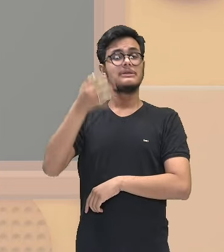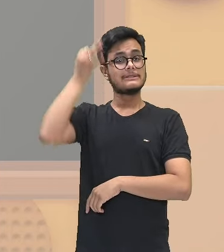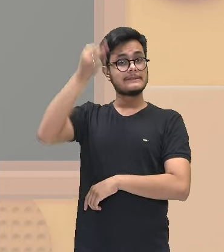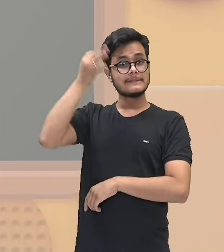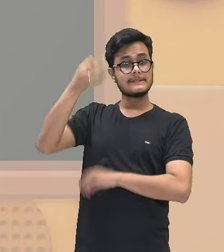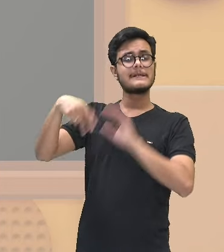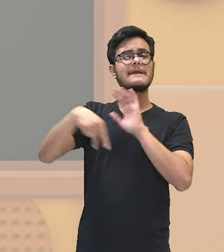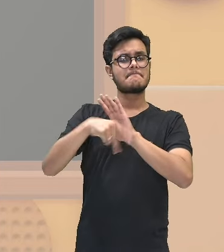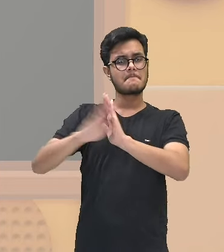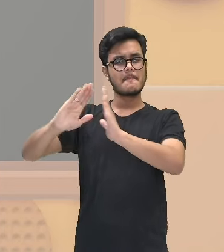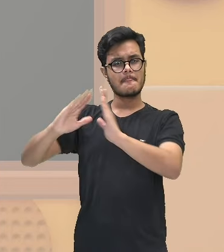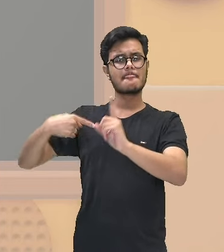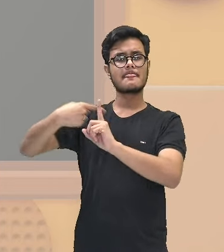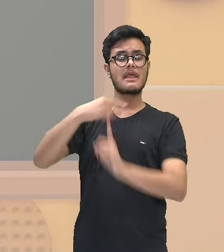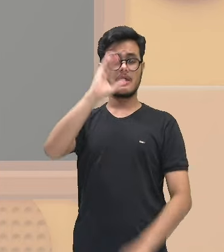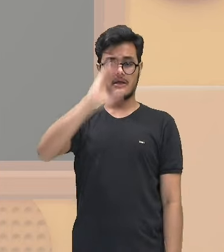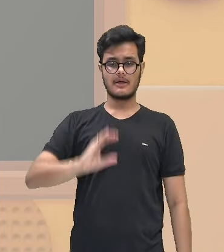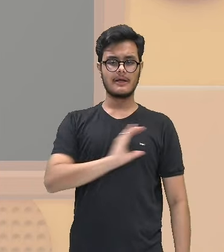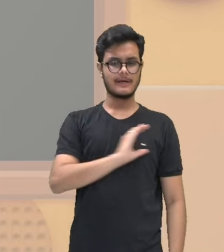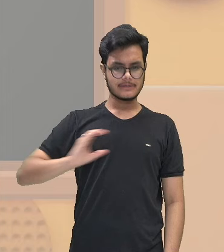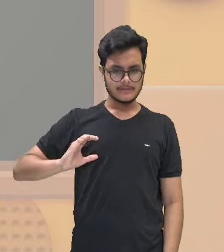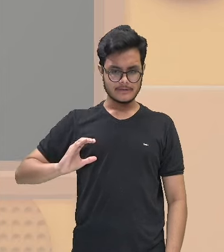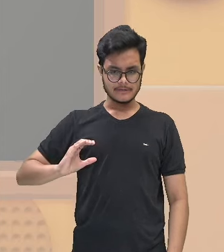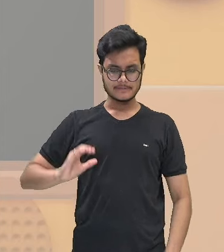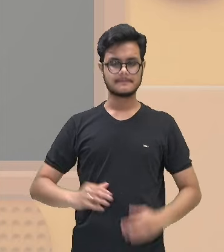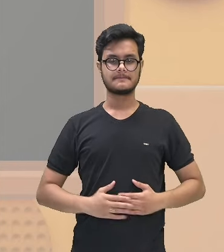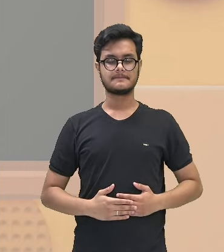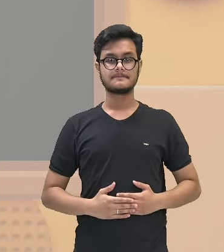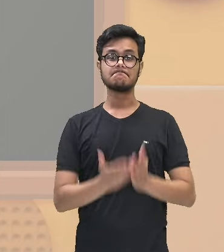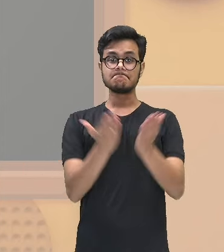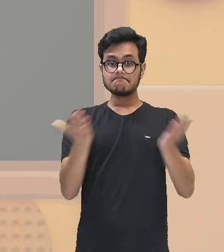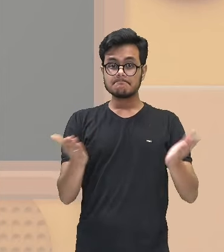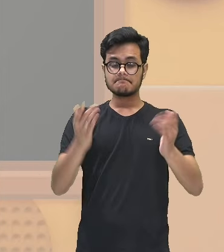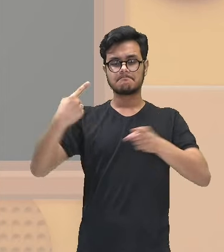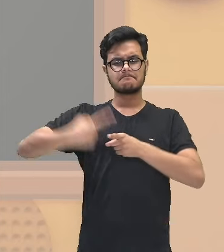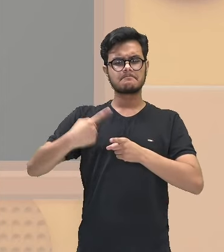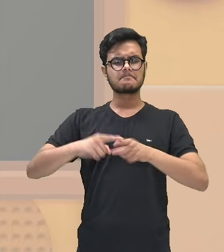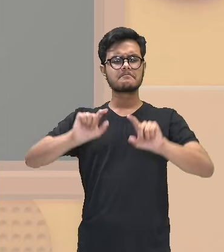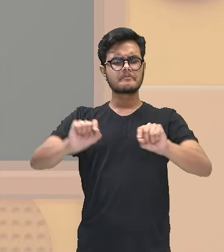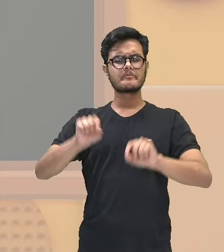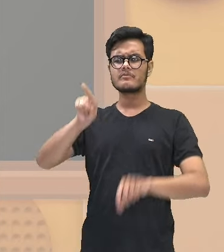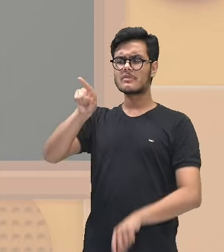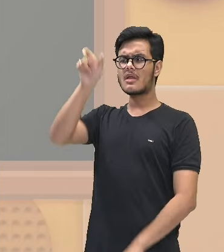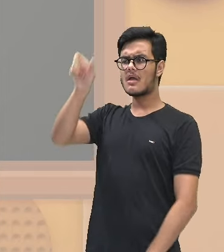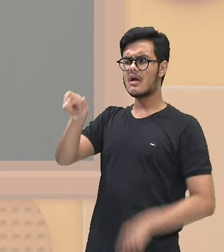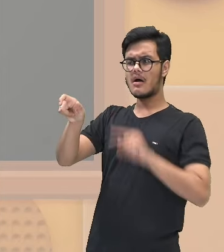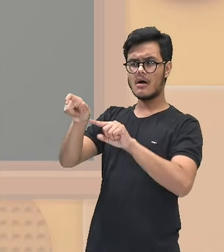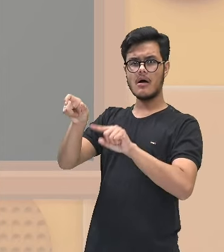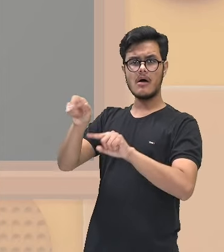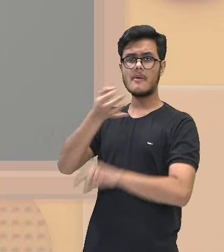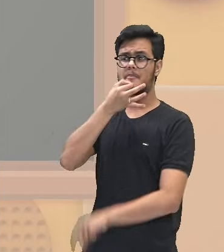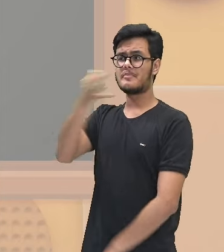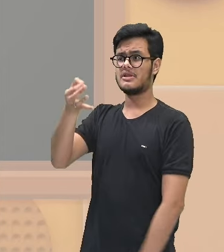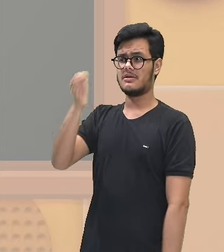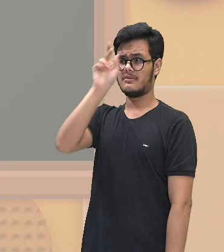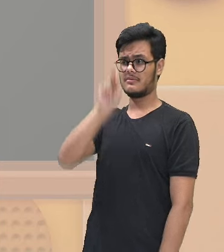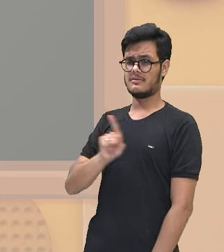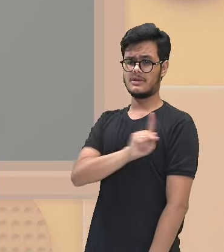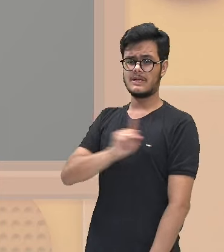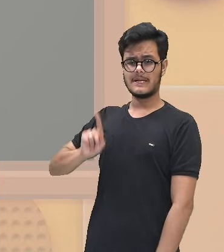adotada pela Igreja Católica. Só vai valer o que os padres estão falando, o que os padres estão